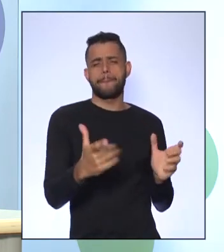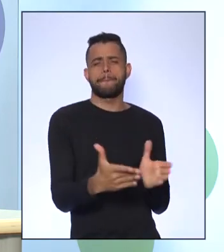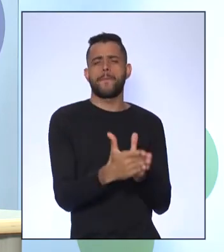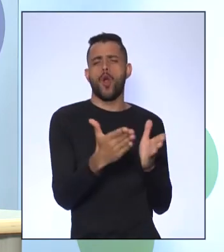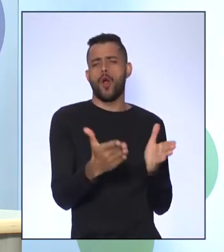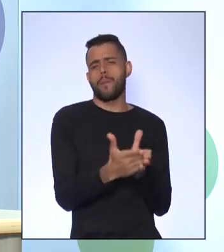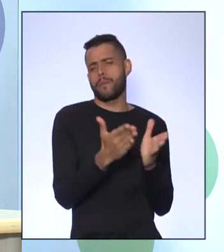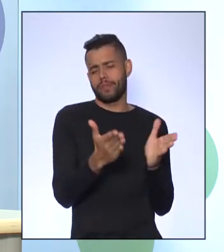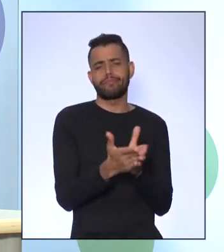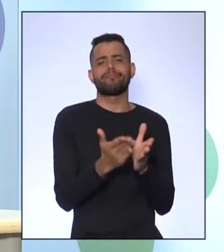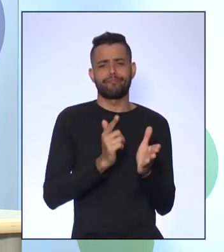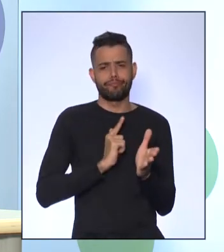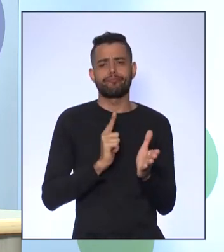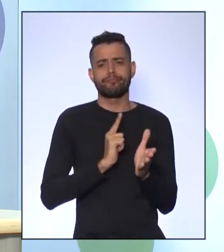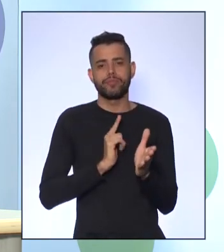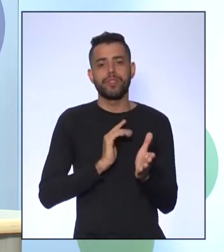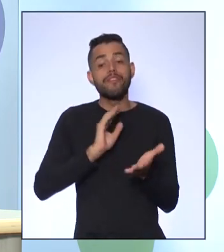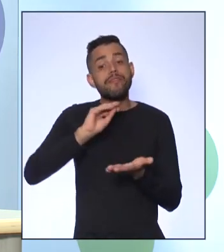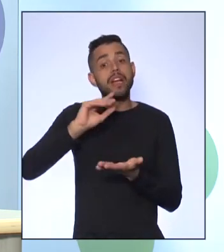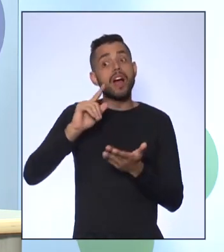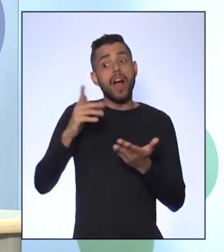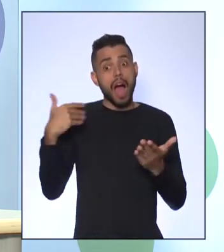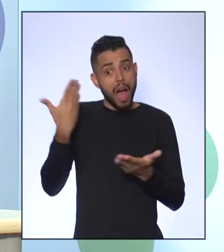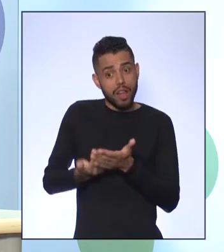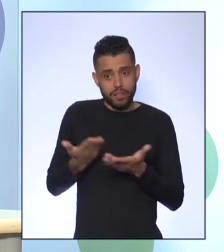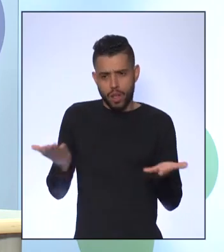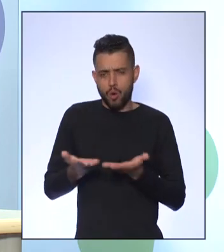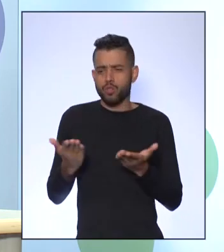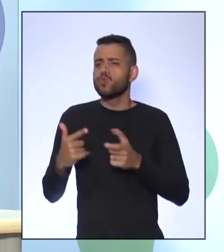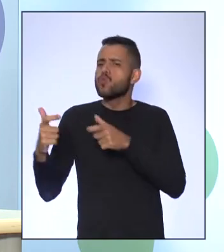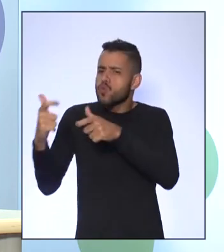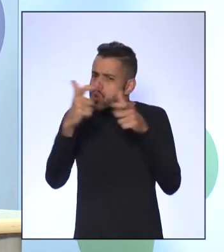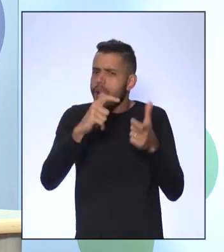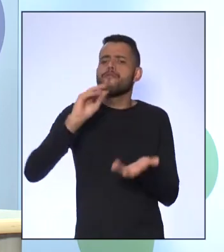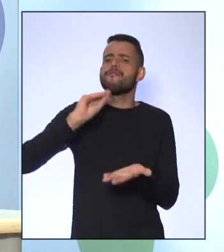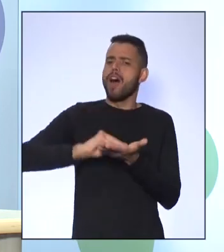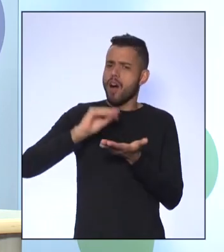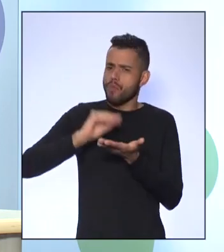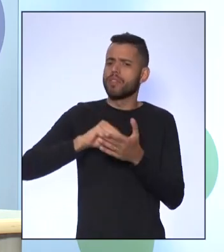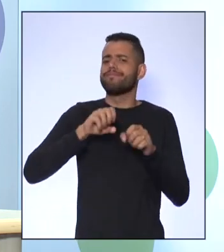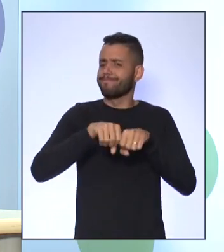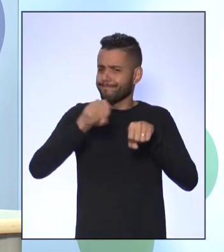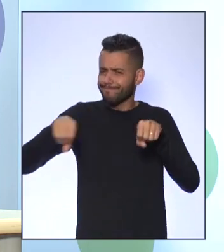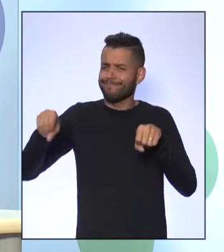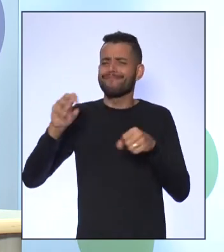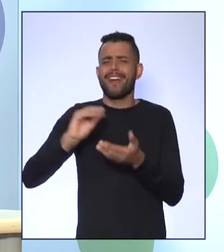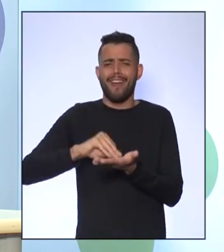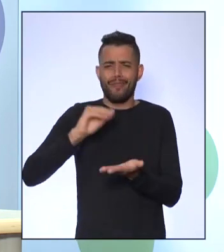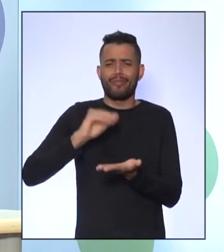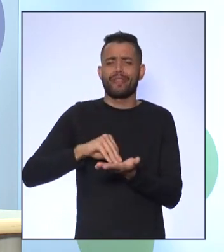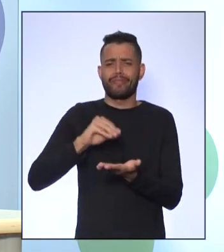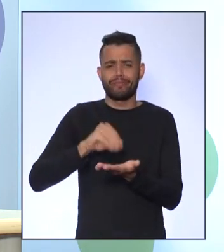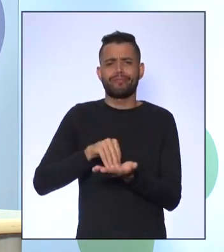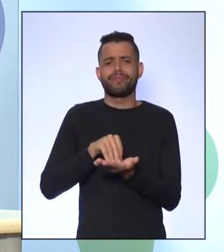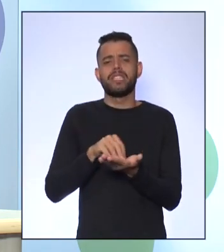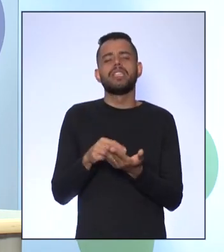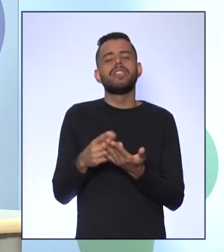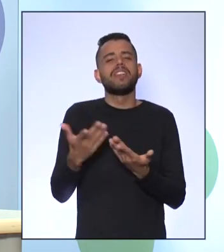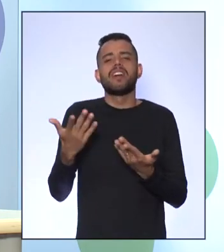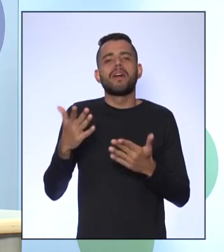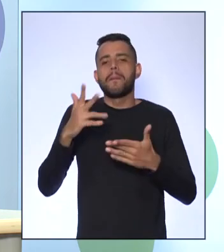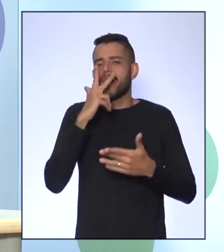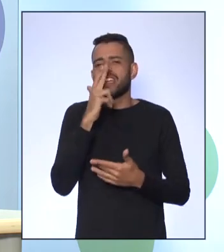ainda existem lugares sem saneamento, ainda existem lugares onde as